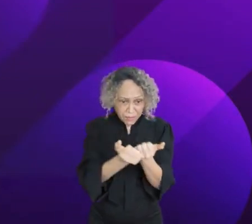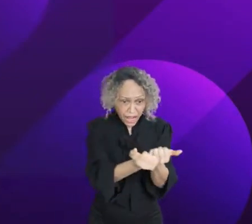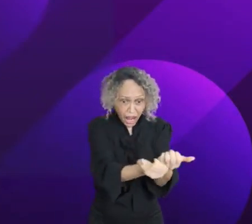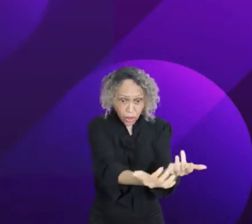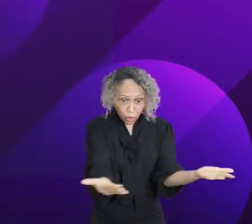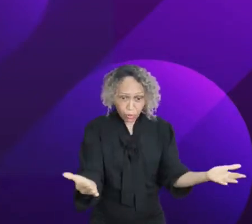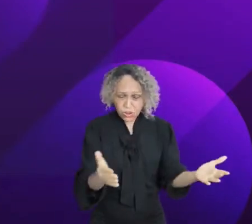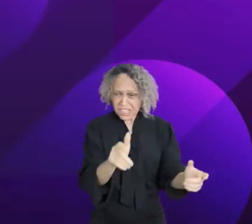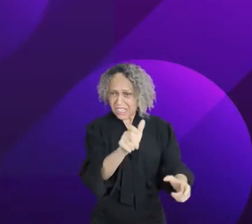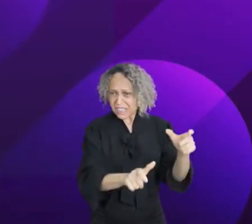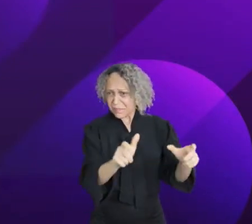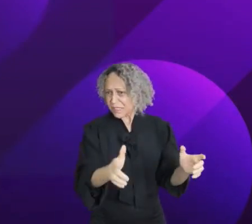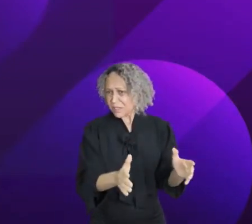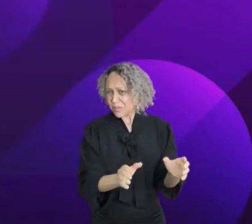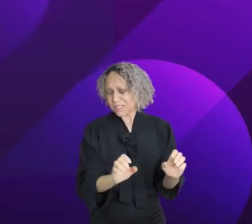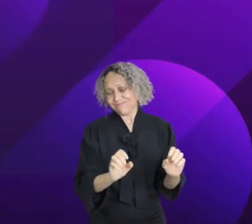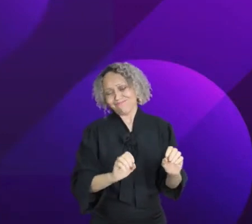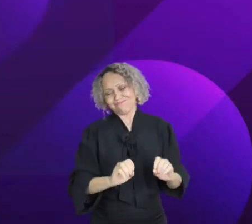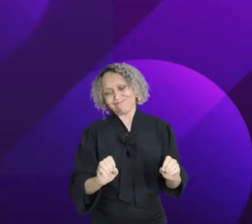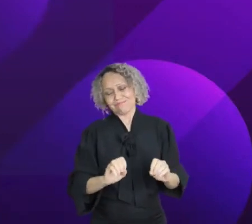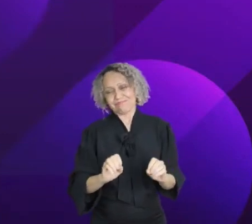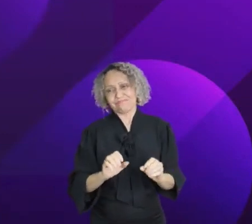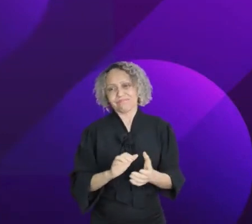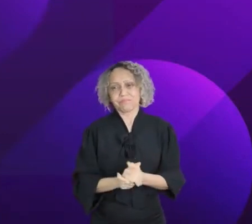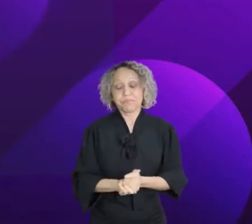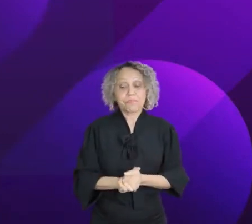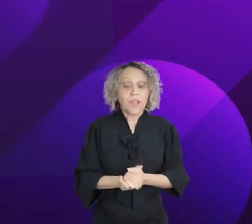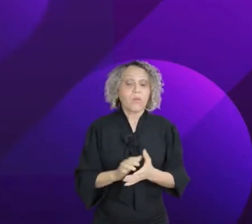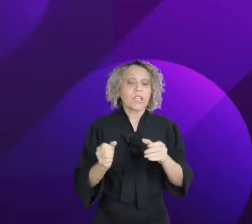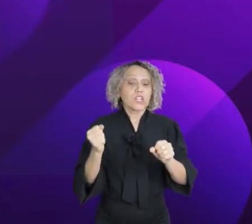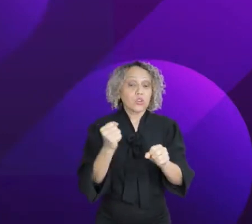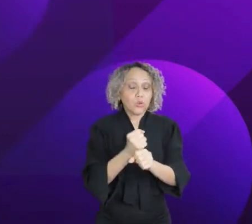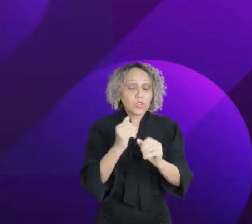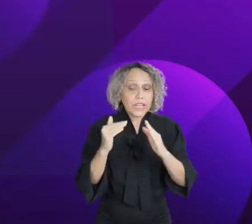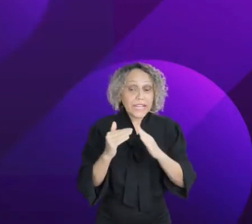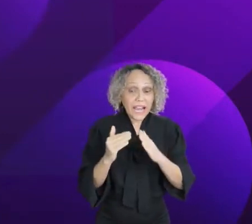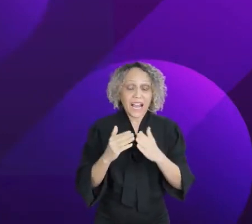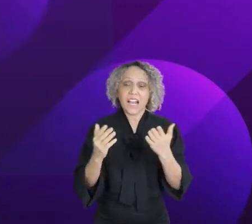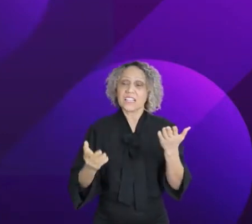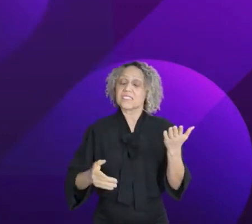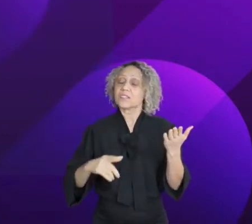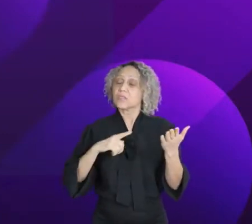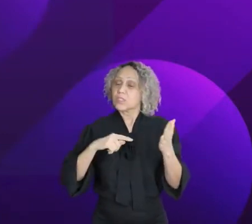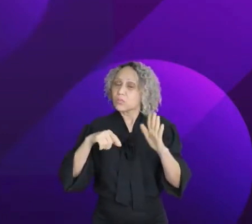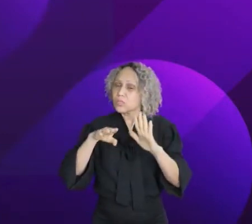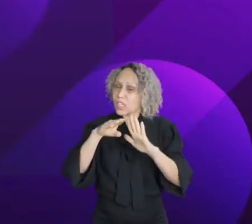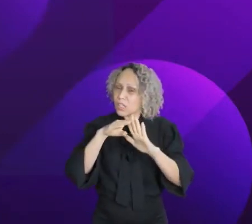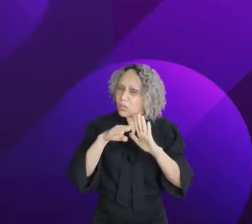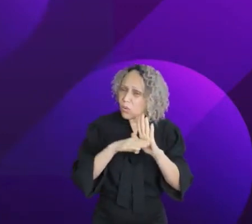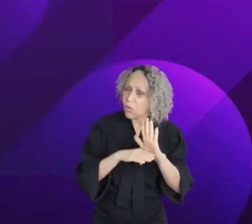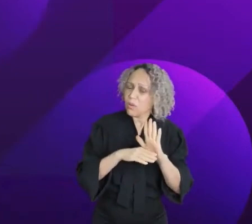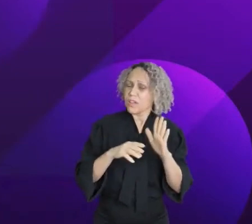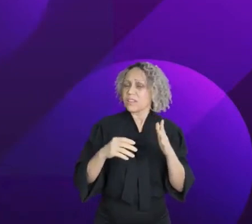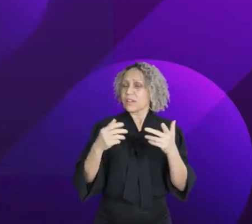faz seleção de grupo A ou B, né? E quando a gente olha para uma demanda da classe